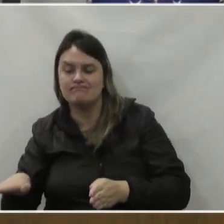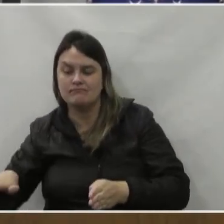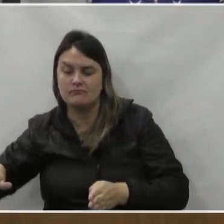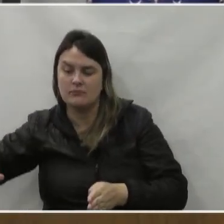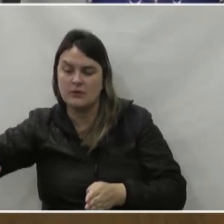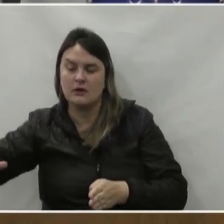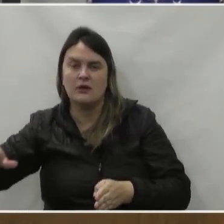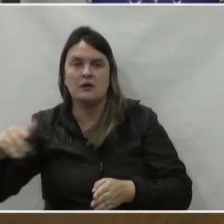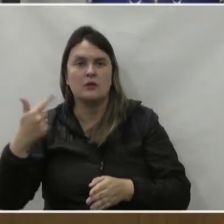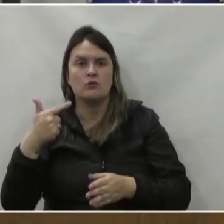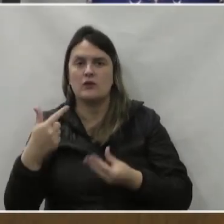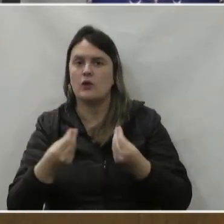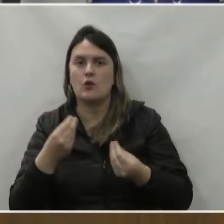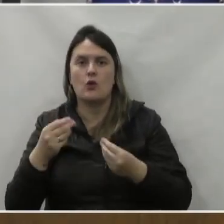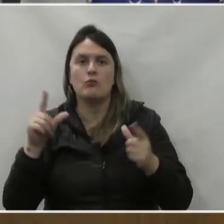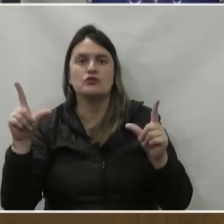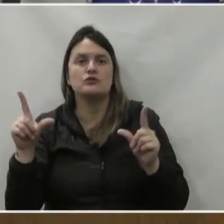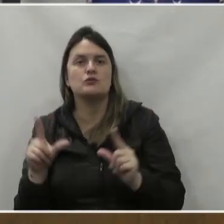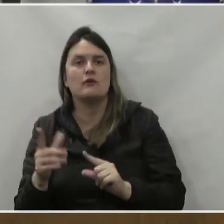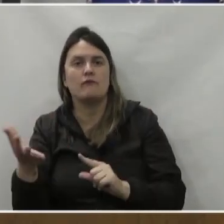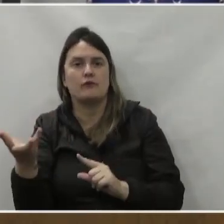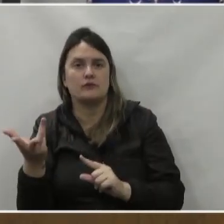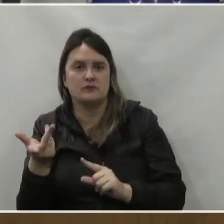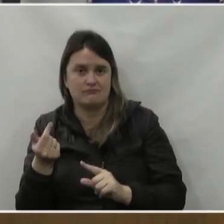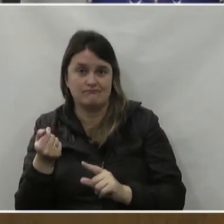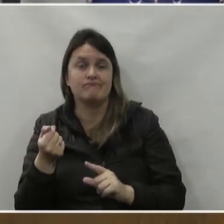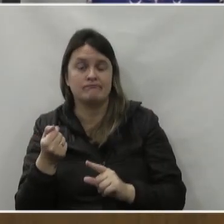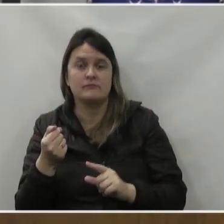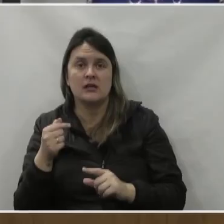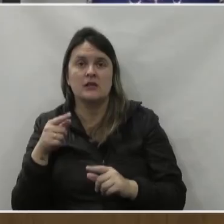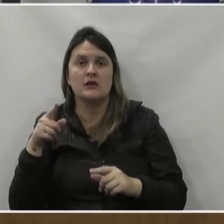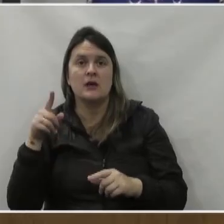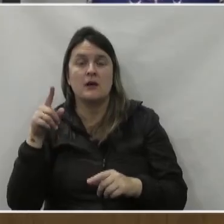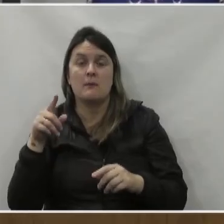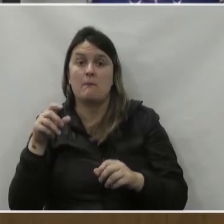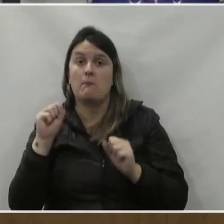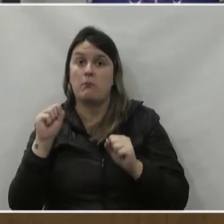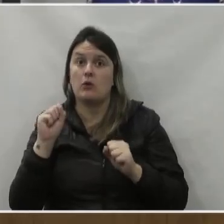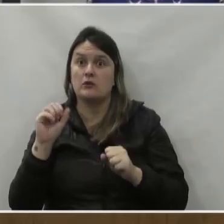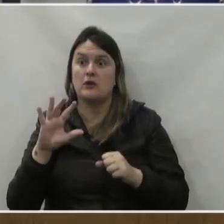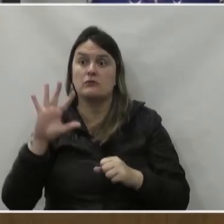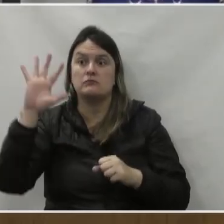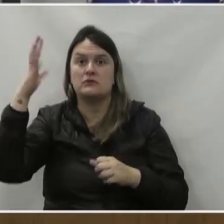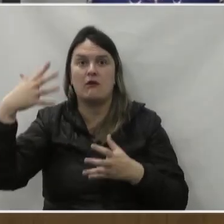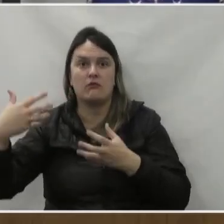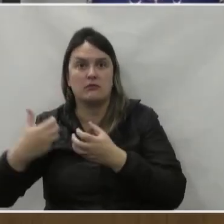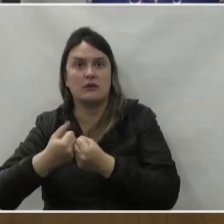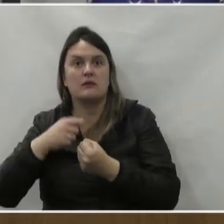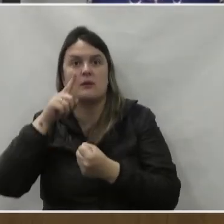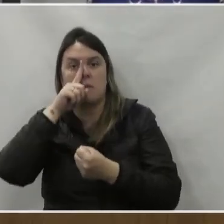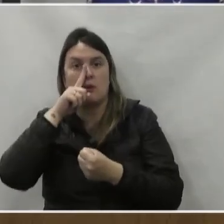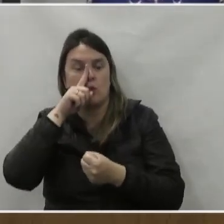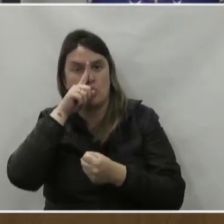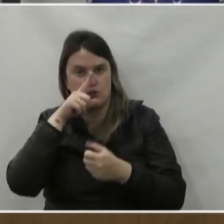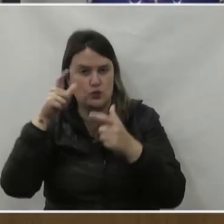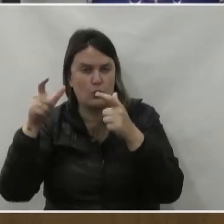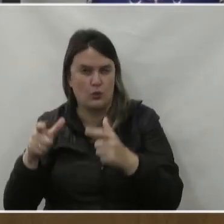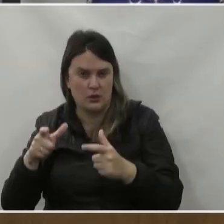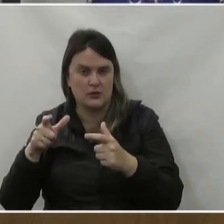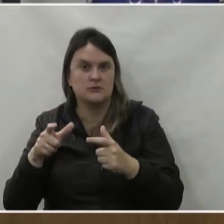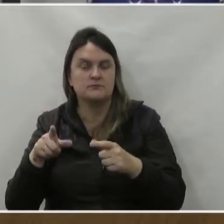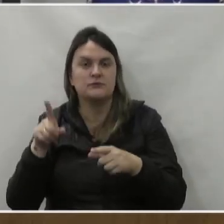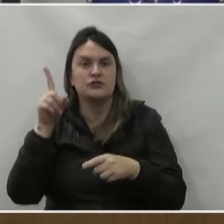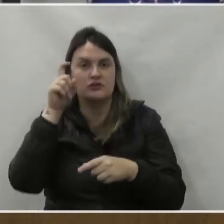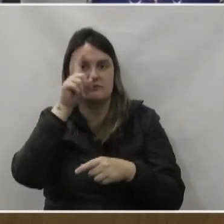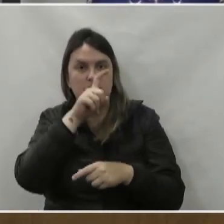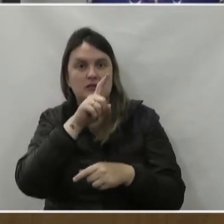ou faixa de desaceleração, o que compromete a segurança dos motoristas e pedestres, além de